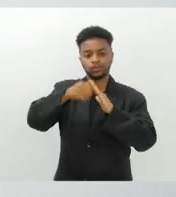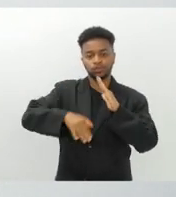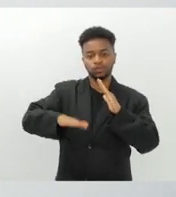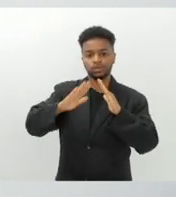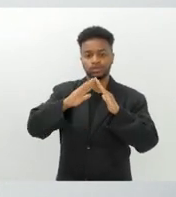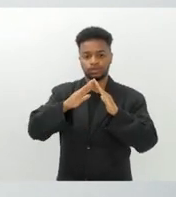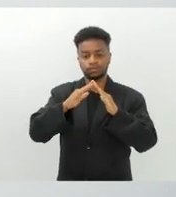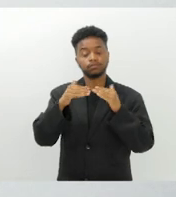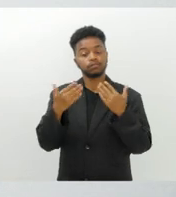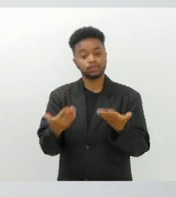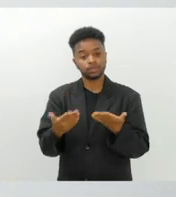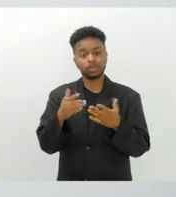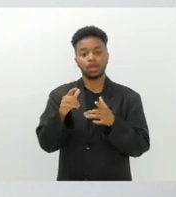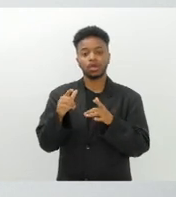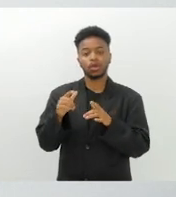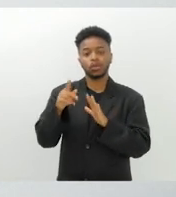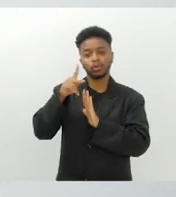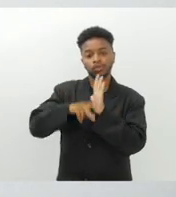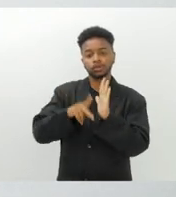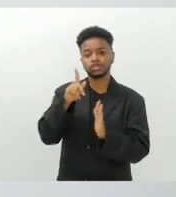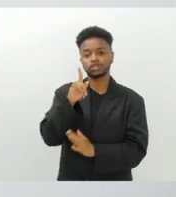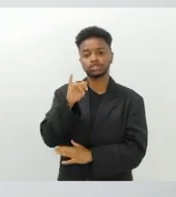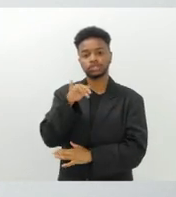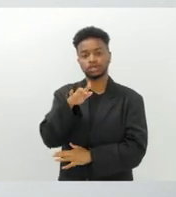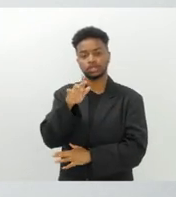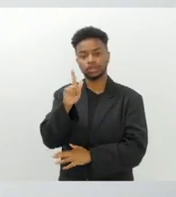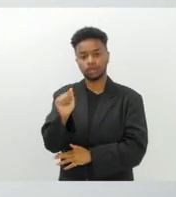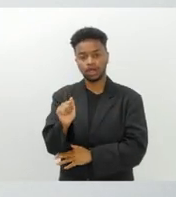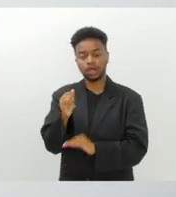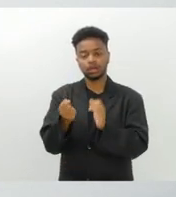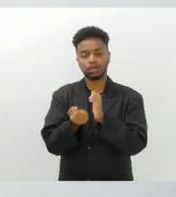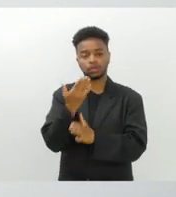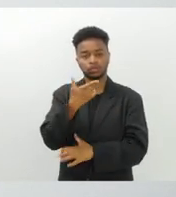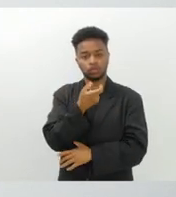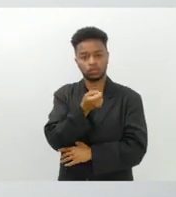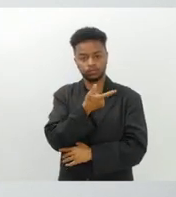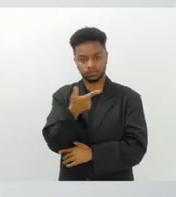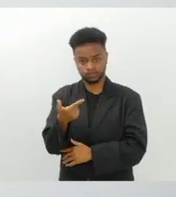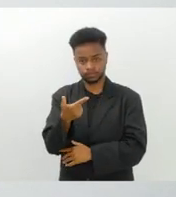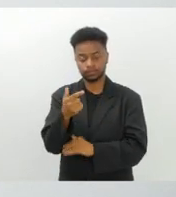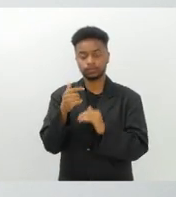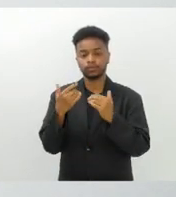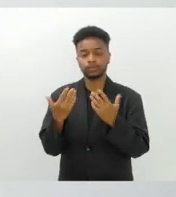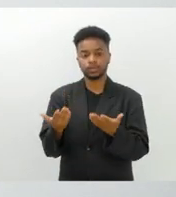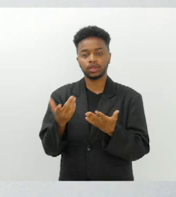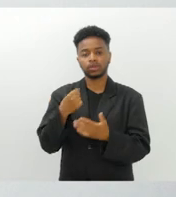o Ginga nasce em 2022. Desde então a gente tem